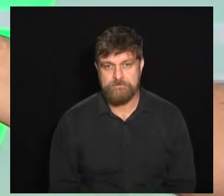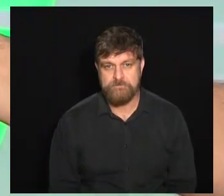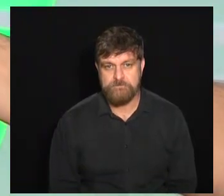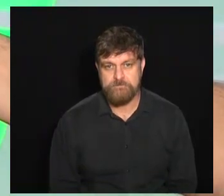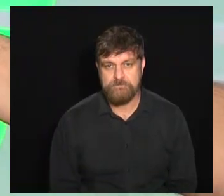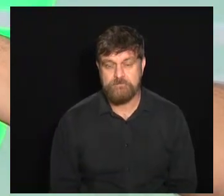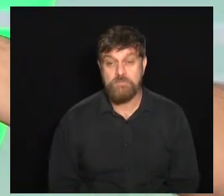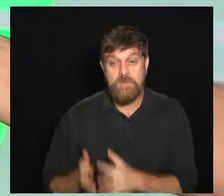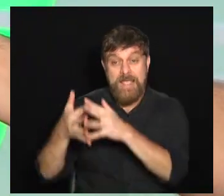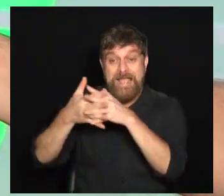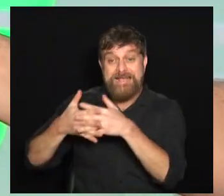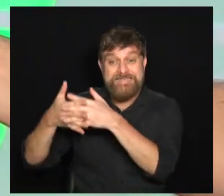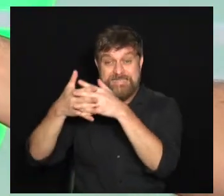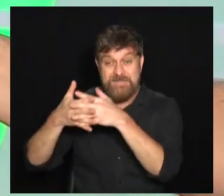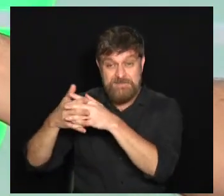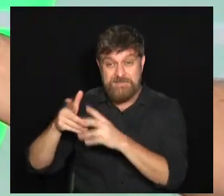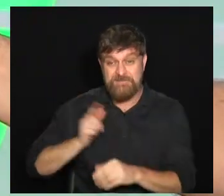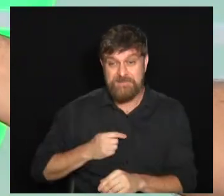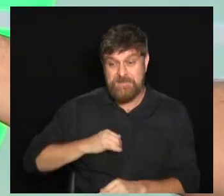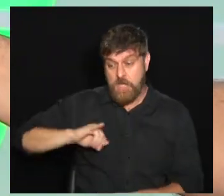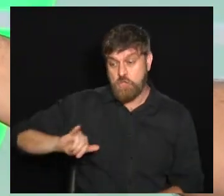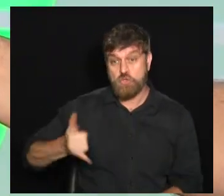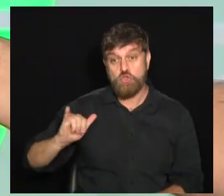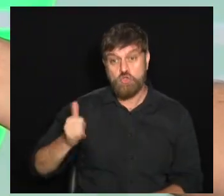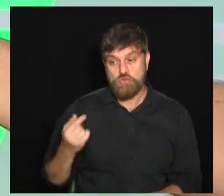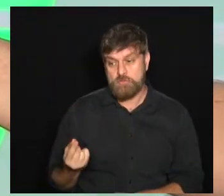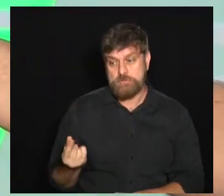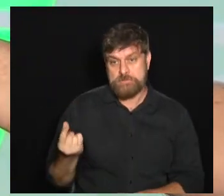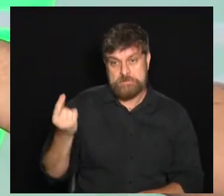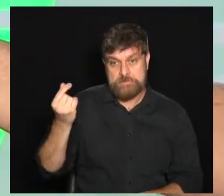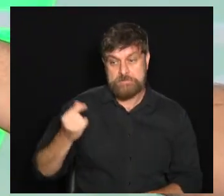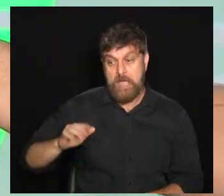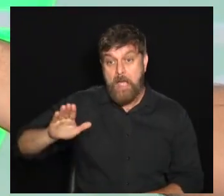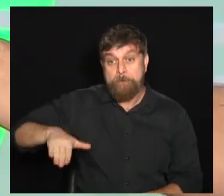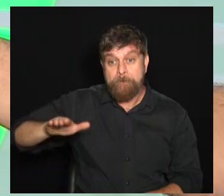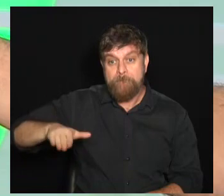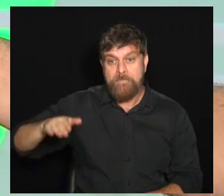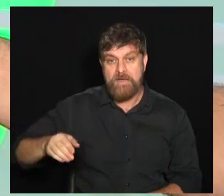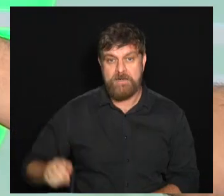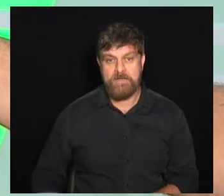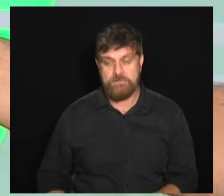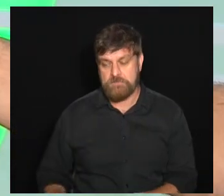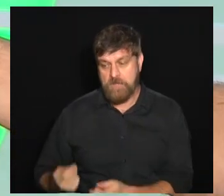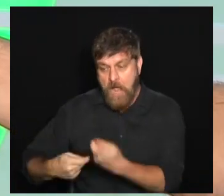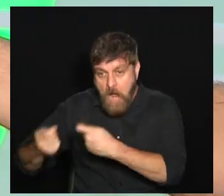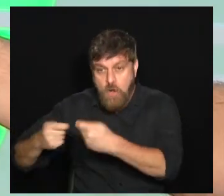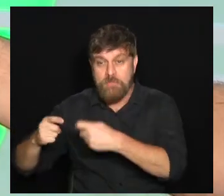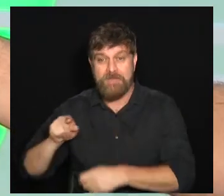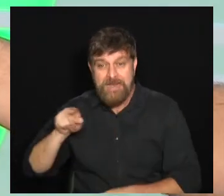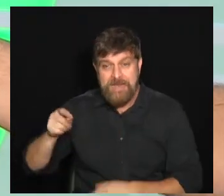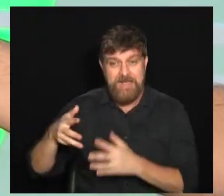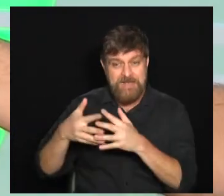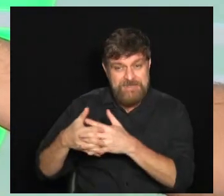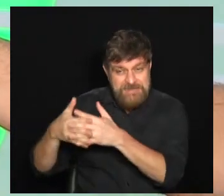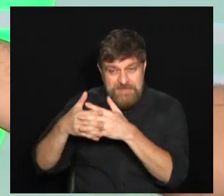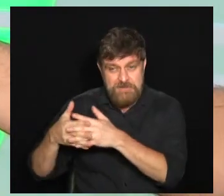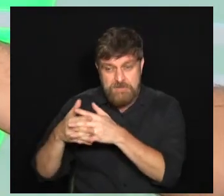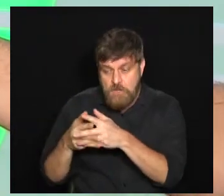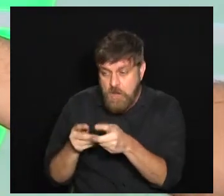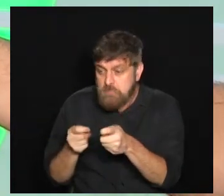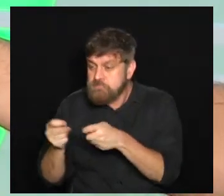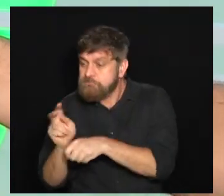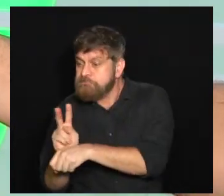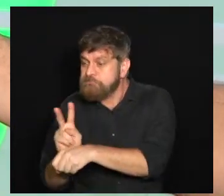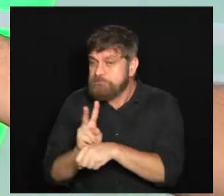Os Estados Unidos, por ter uma taxa de juros menor do que o próprio, né, crescimento da economia, ele tem como fazer um trabalho fiscal, ele